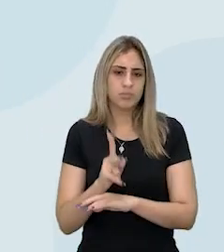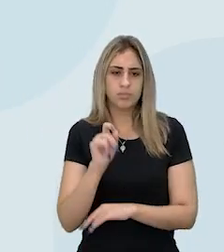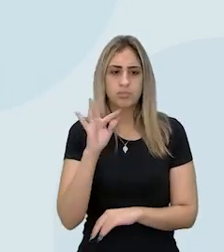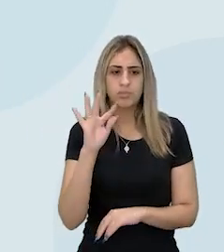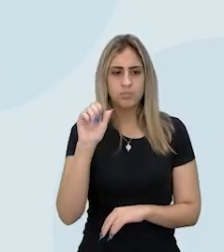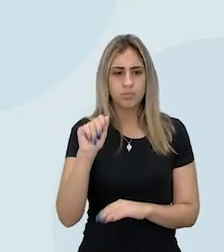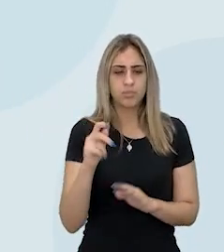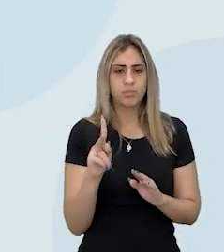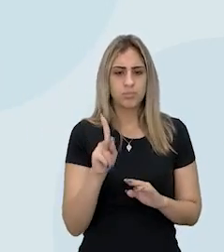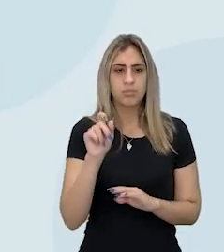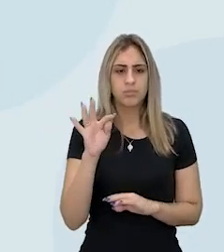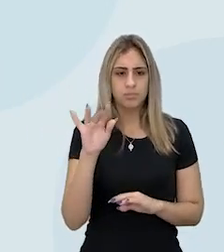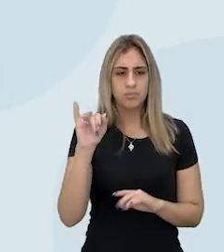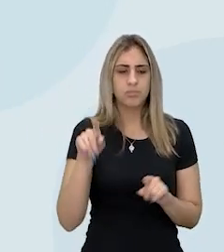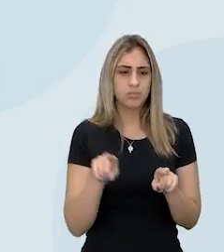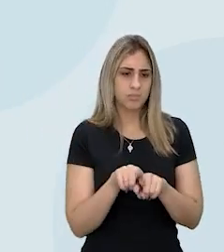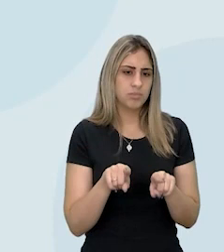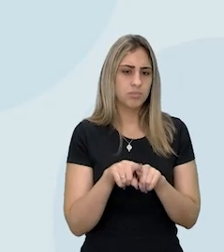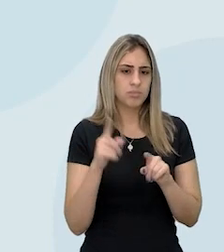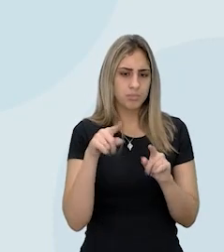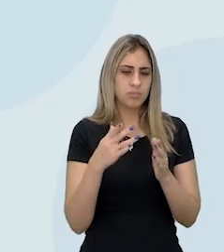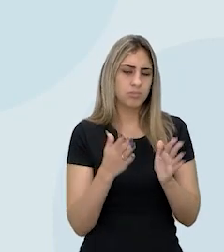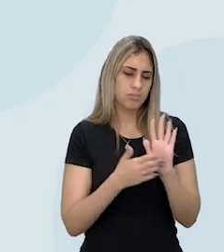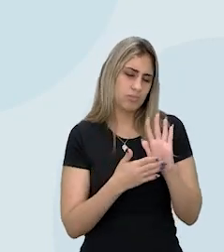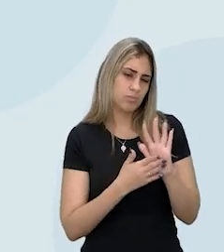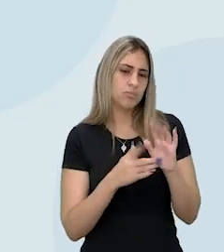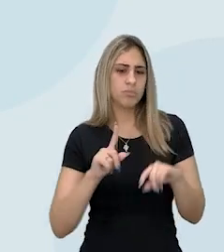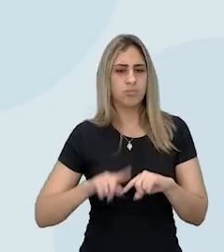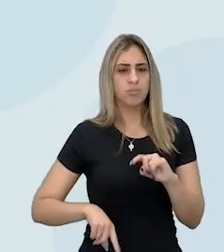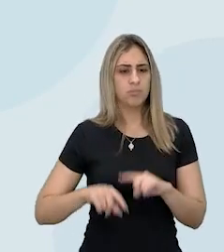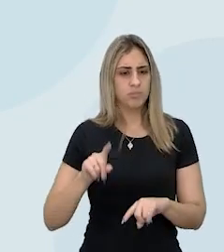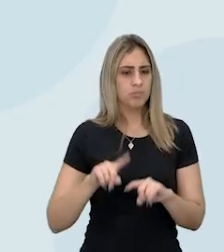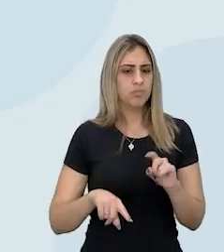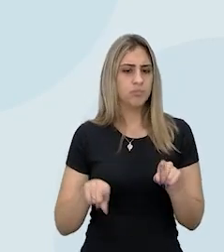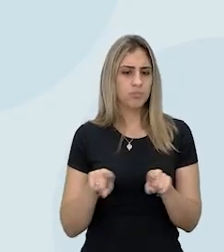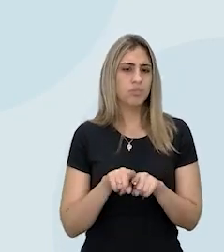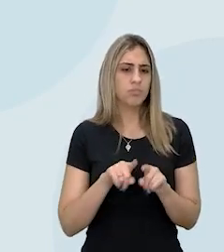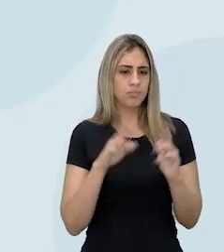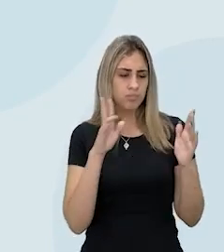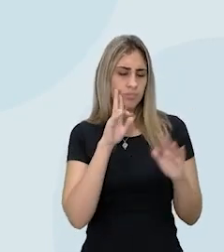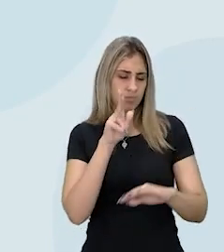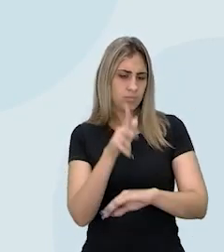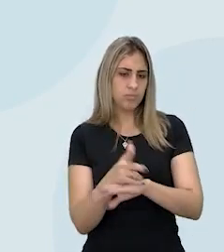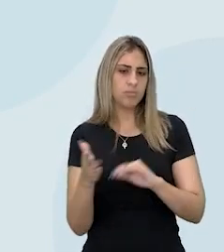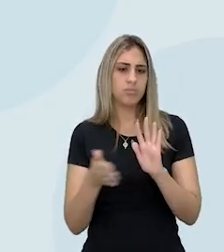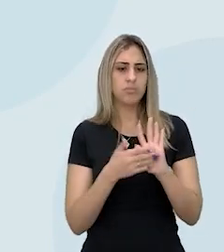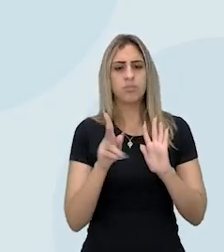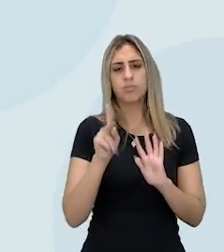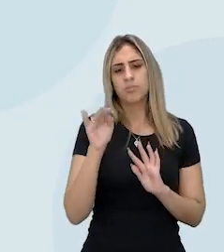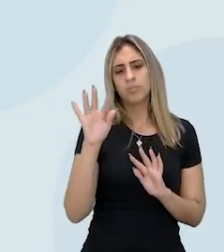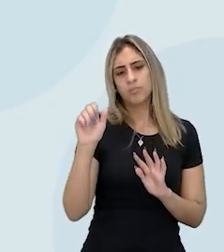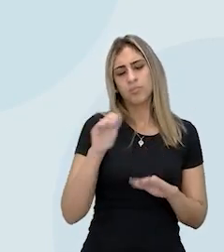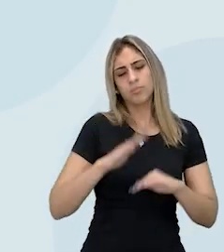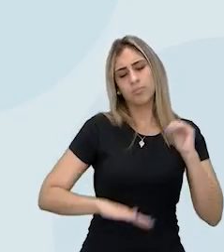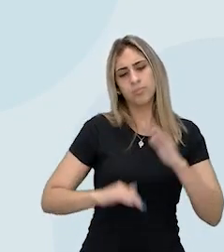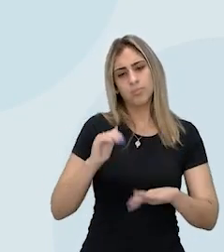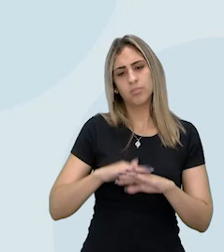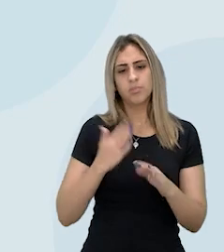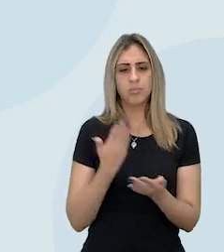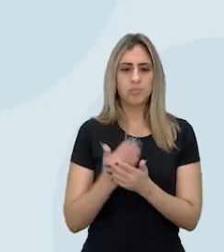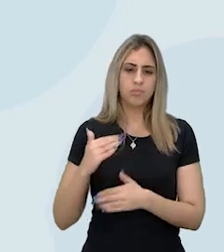catá. Coloquei o catá também porque é uma proposta, sim, do material, né? E reproduzimos a prática do catá aí. Nós vamos para a aula